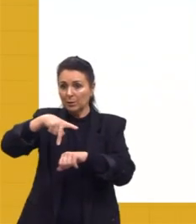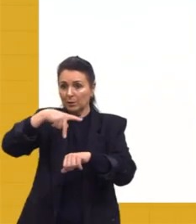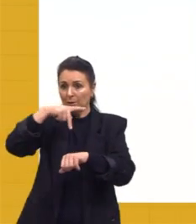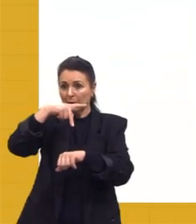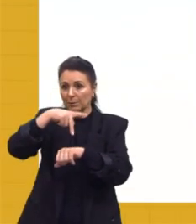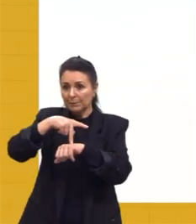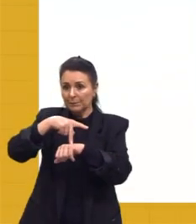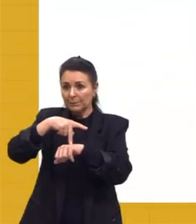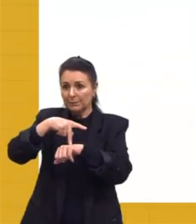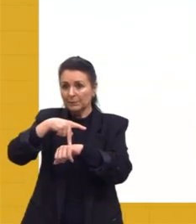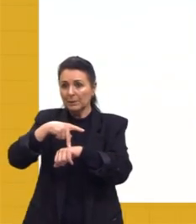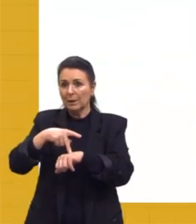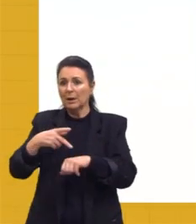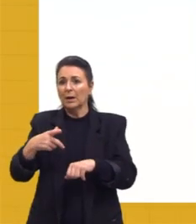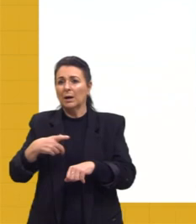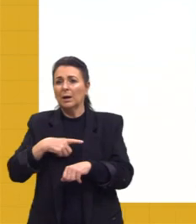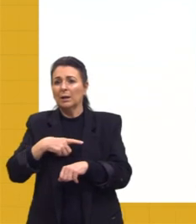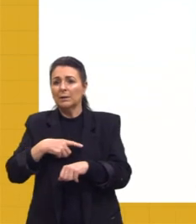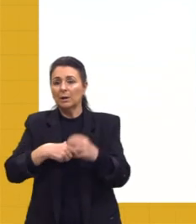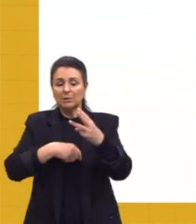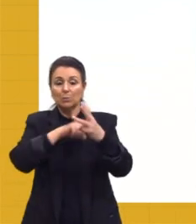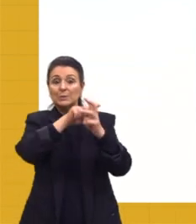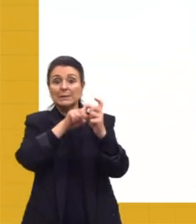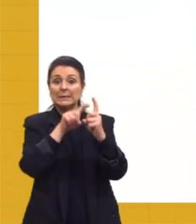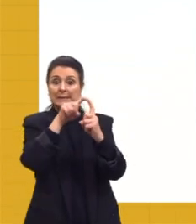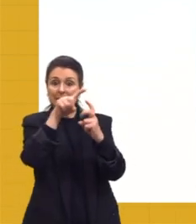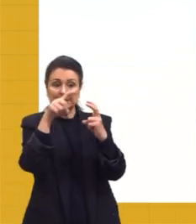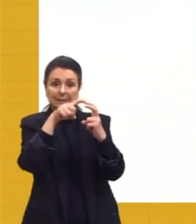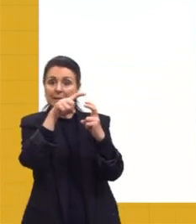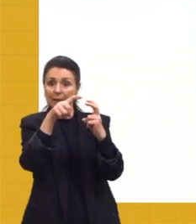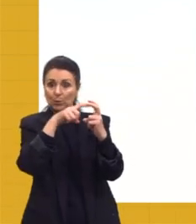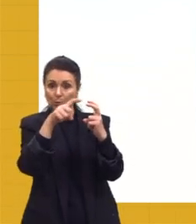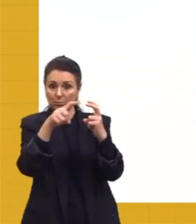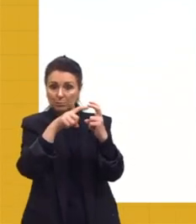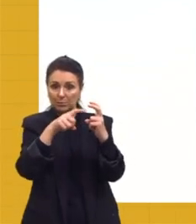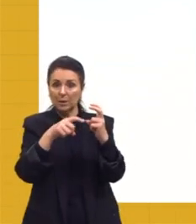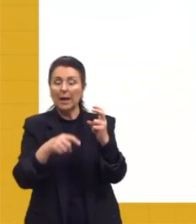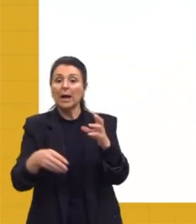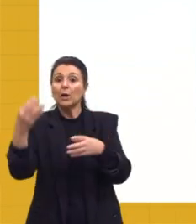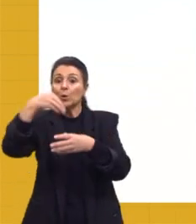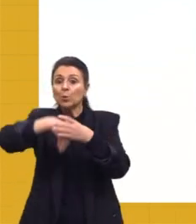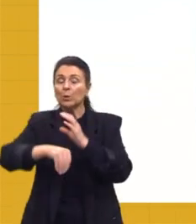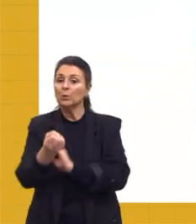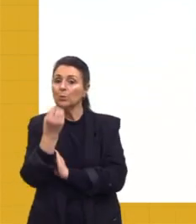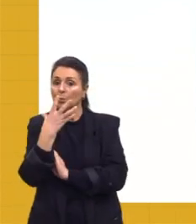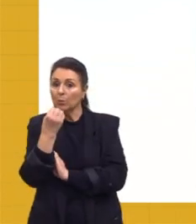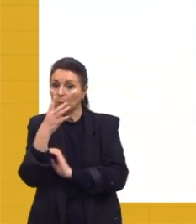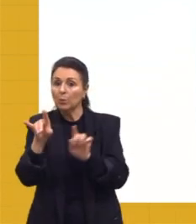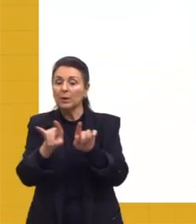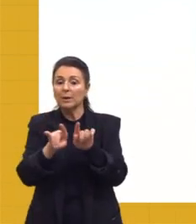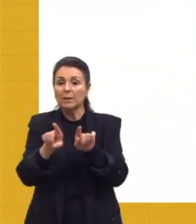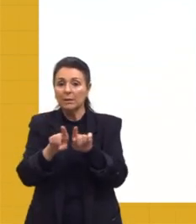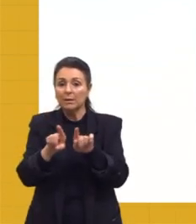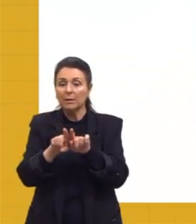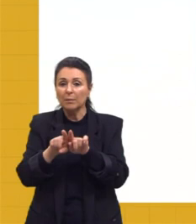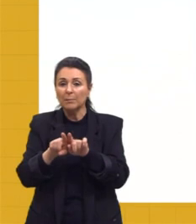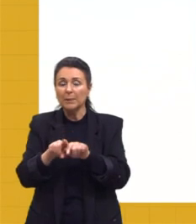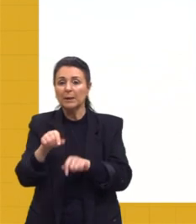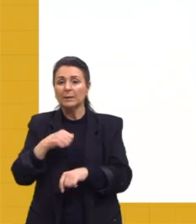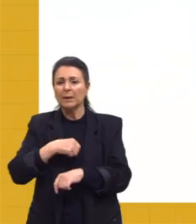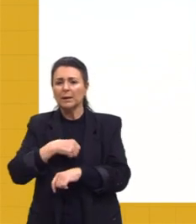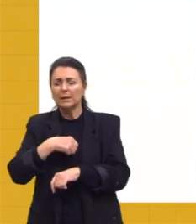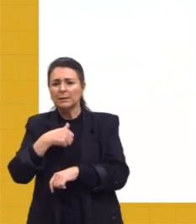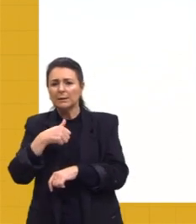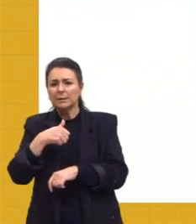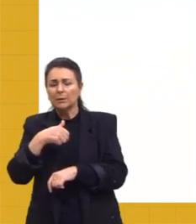Noruega Suíça Irlanda Hong Kong é uma parte aí da China EA Islândia e ao contrário né Nós